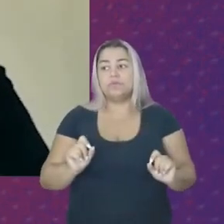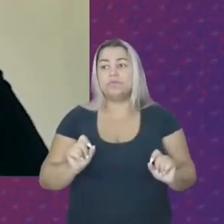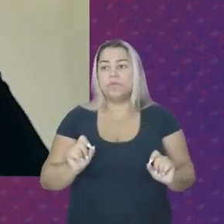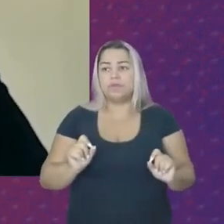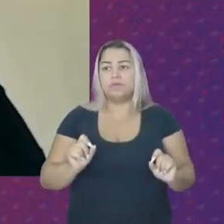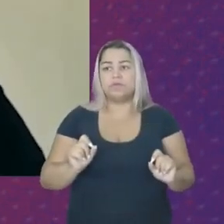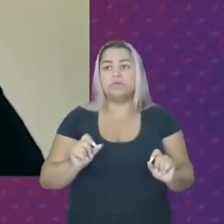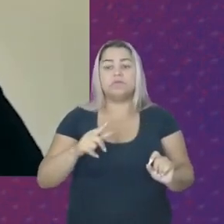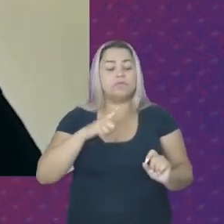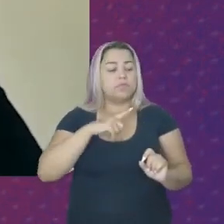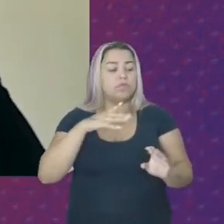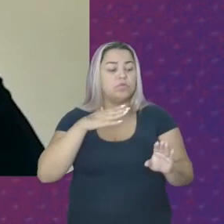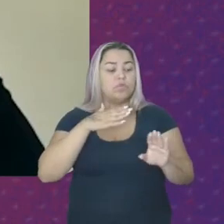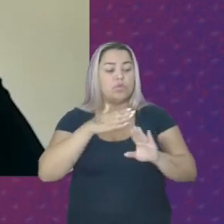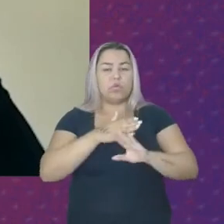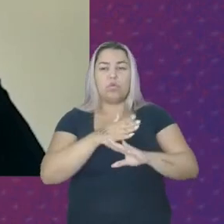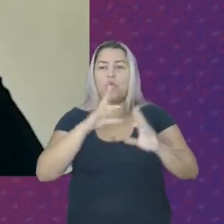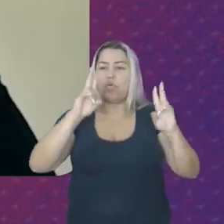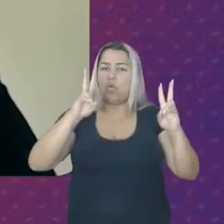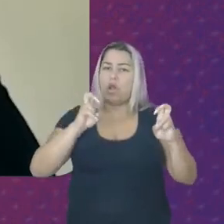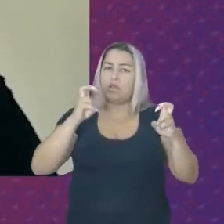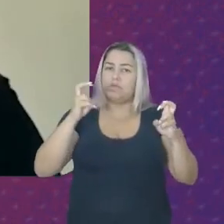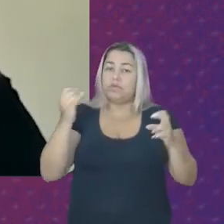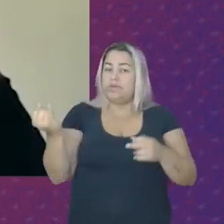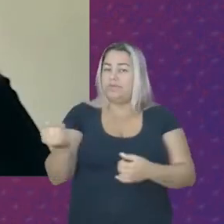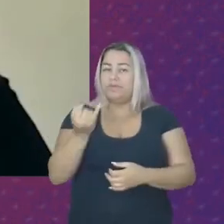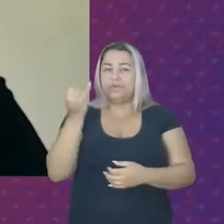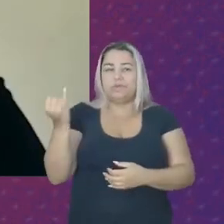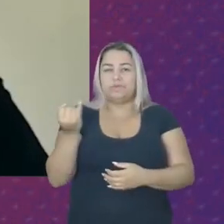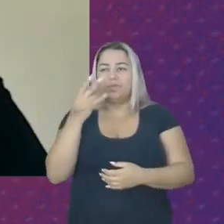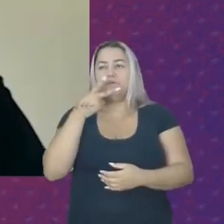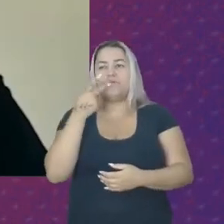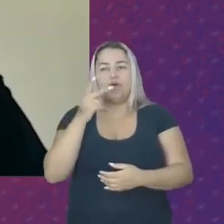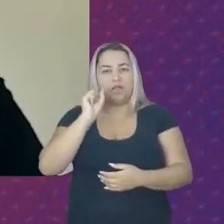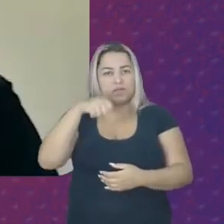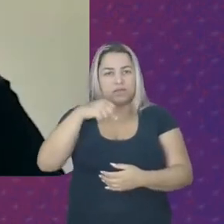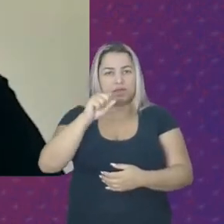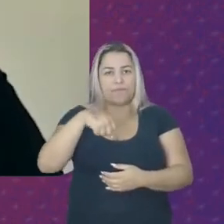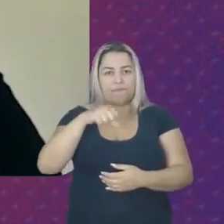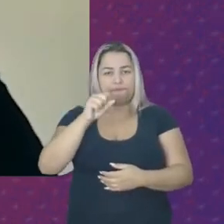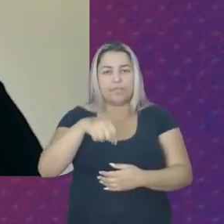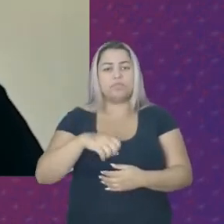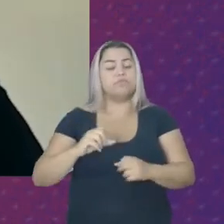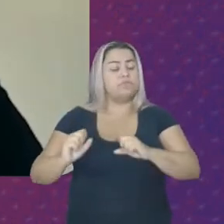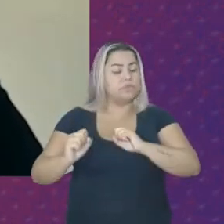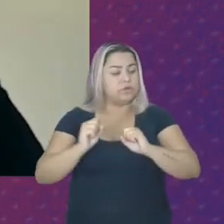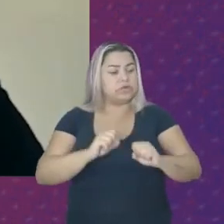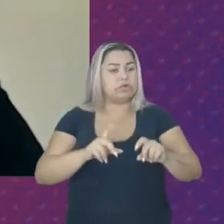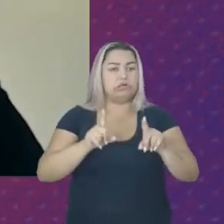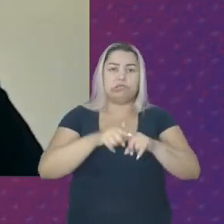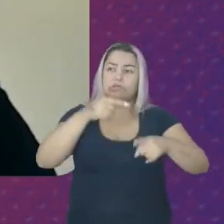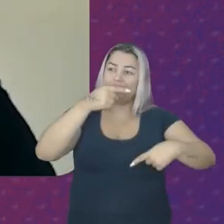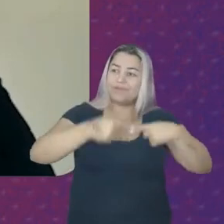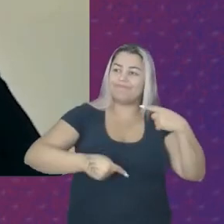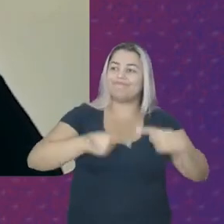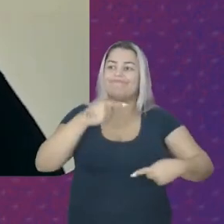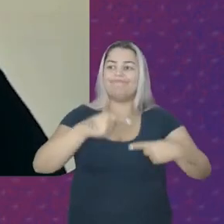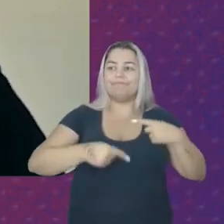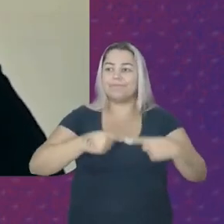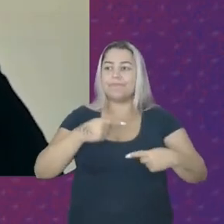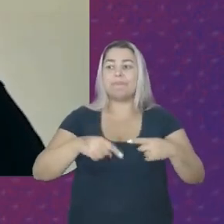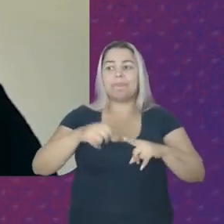sei que as novelas também tratam de assuntos importantes, então podemos falar sim sobre isso. Podemos trazer à tona debates políticos e